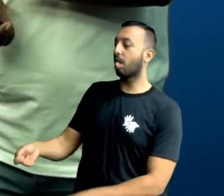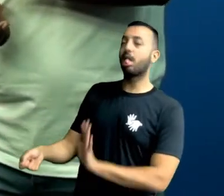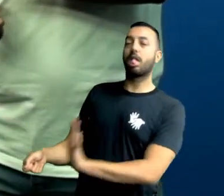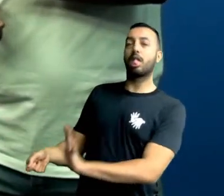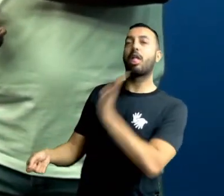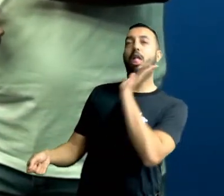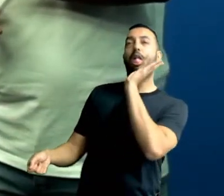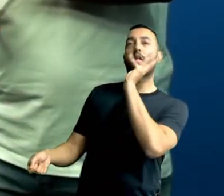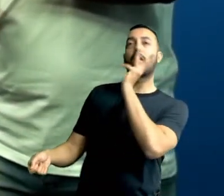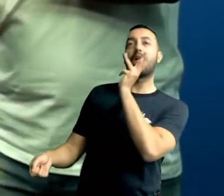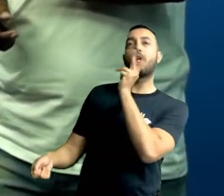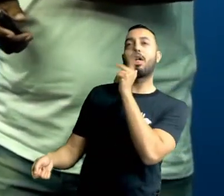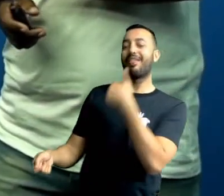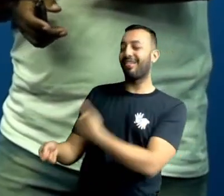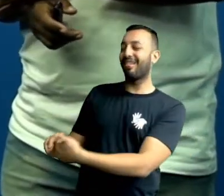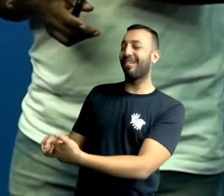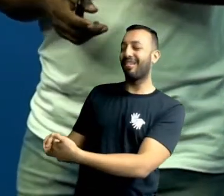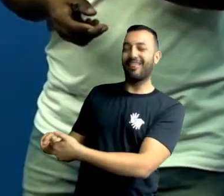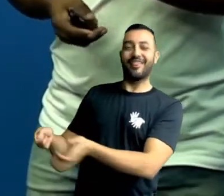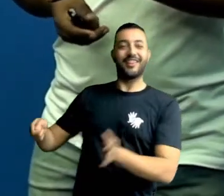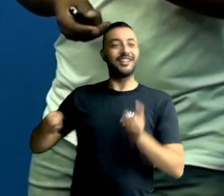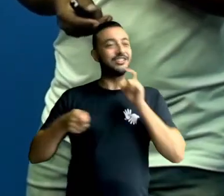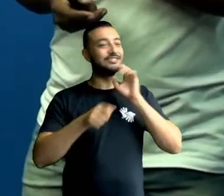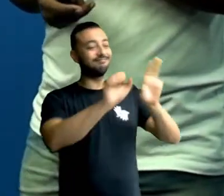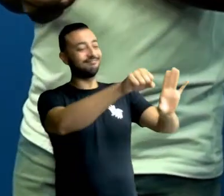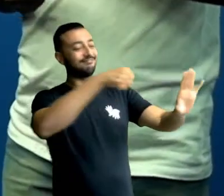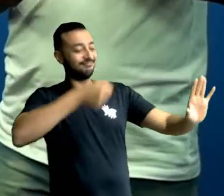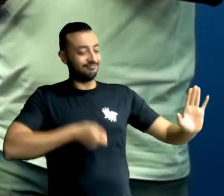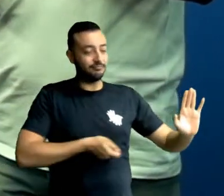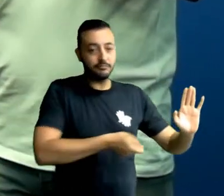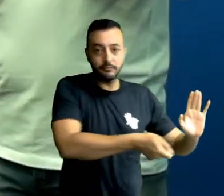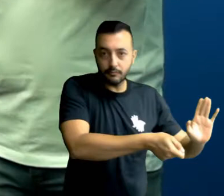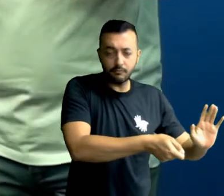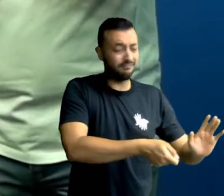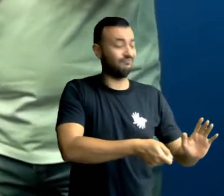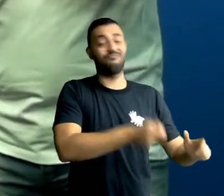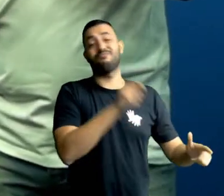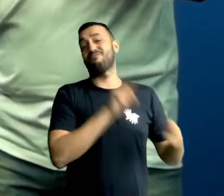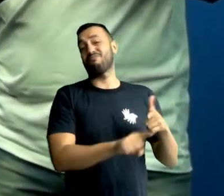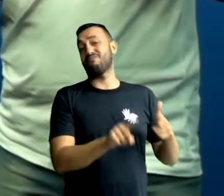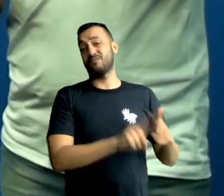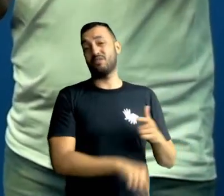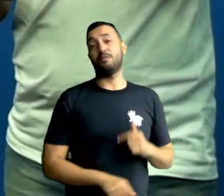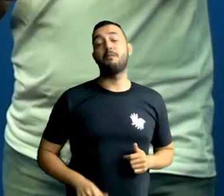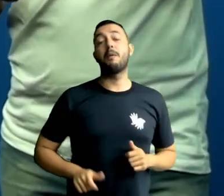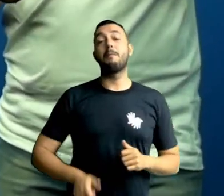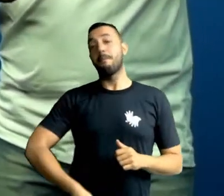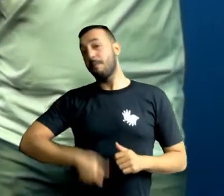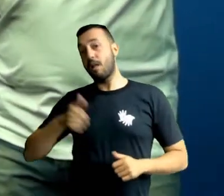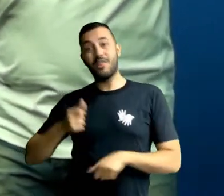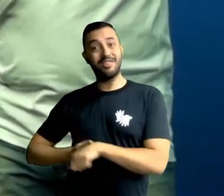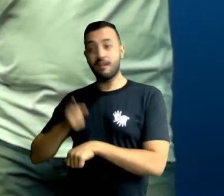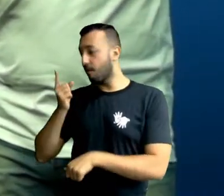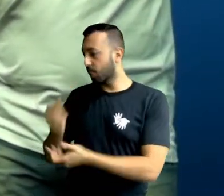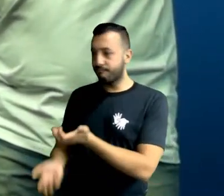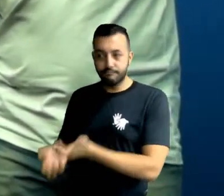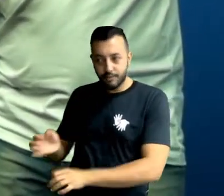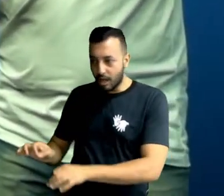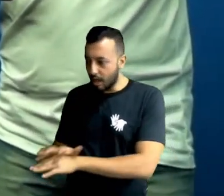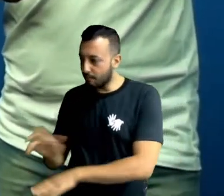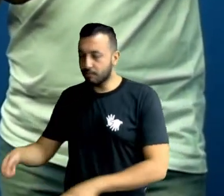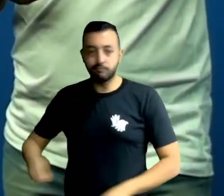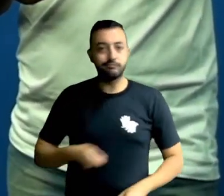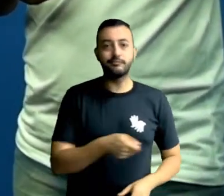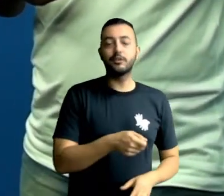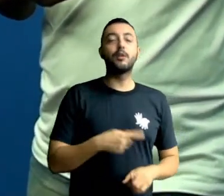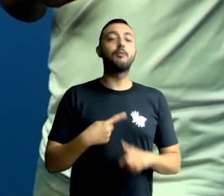colocar na geladeira. A ideia do frio, como eu falei anteriormente, é reduzir a velocidade da